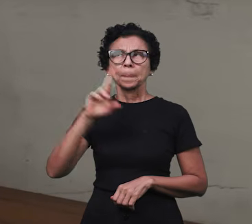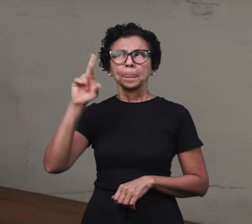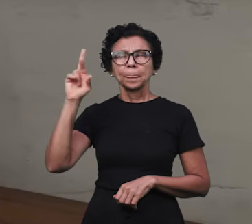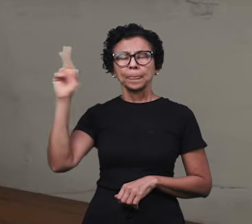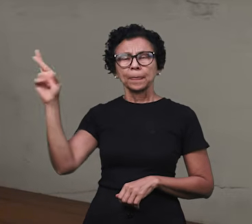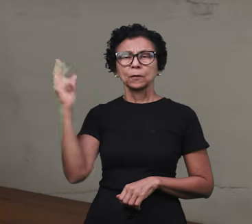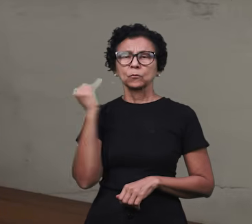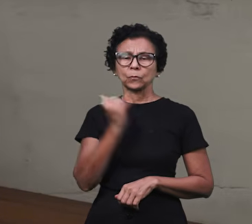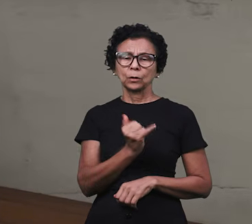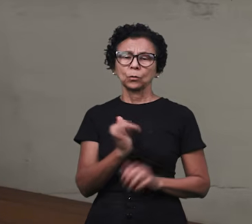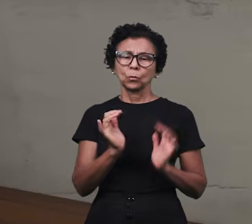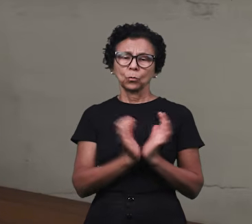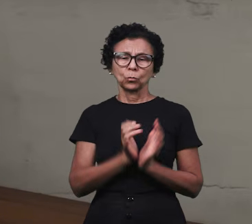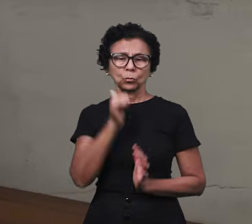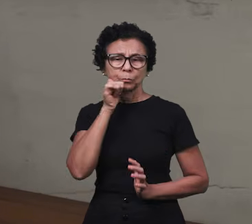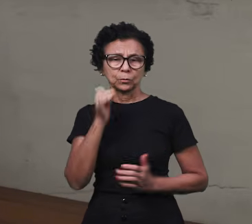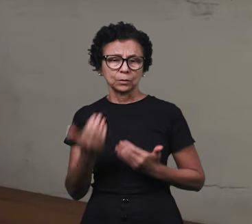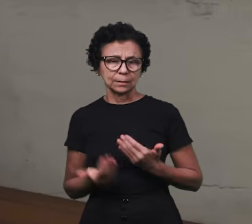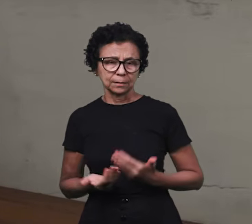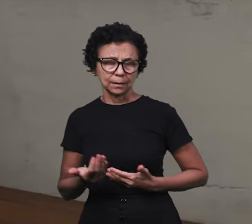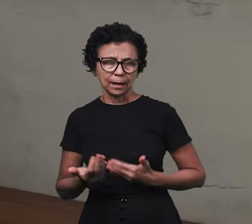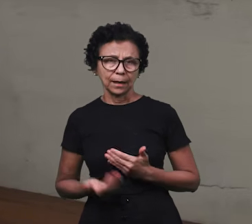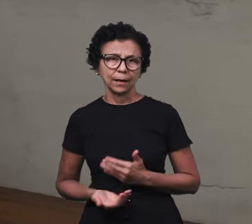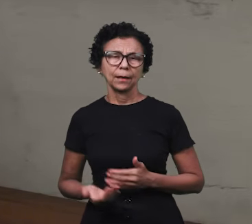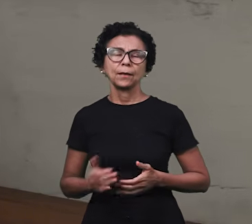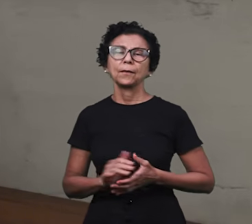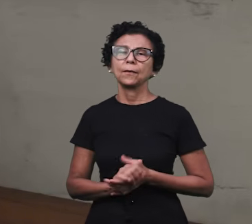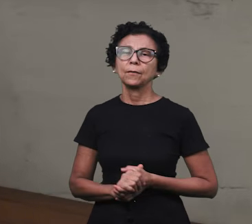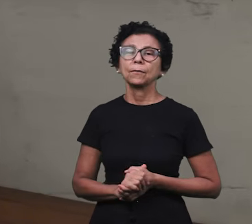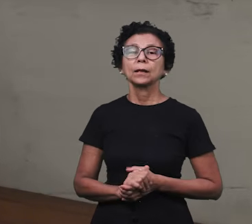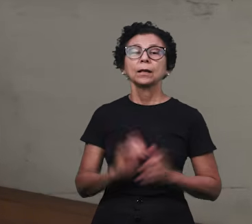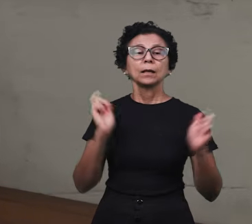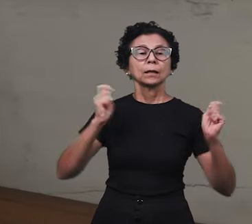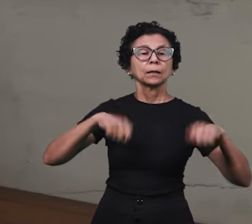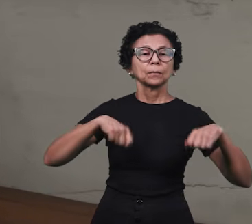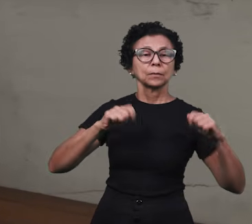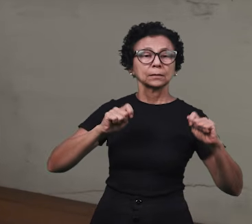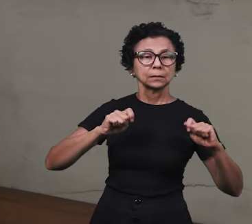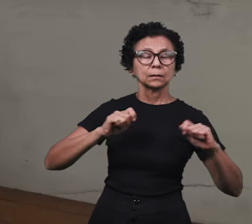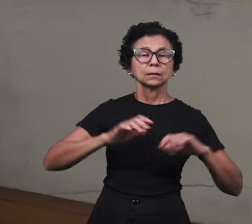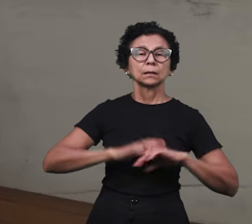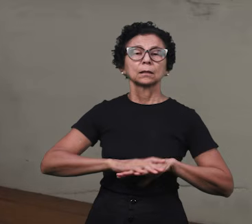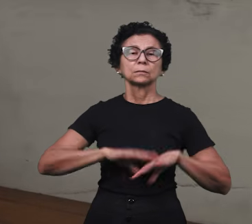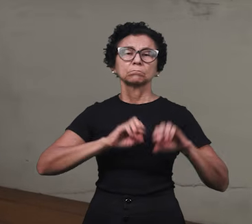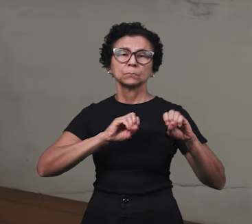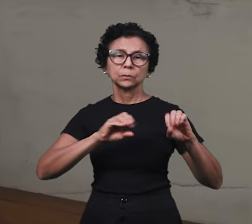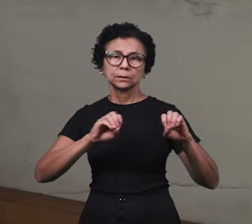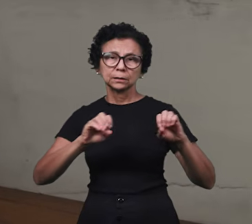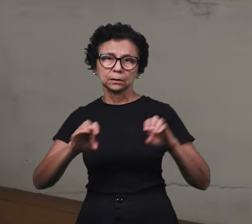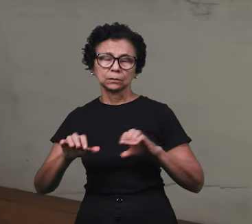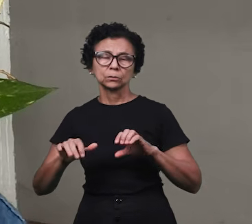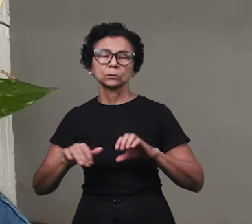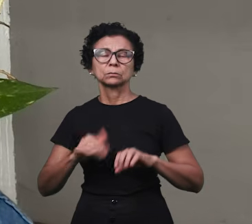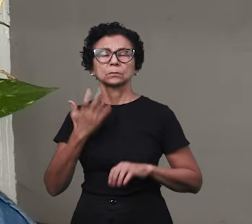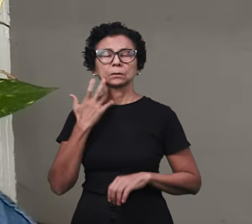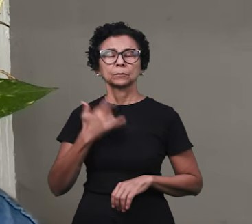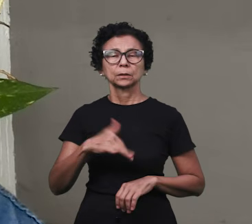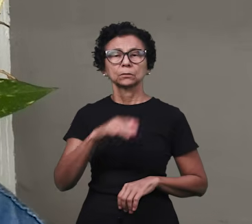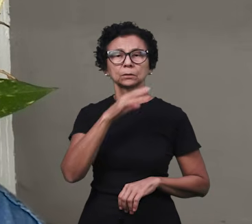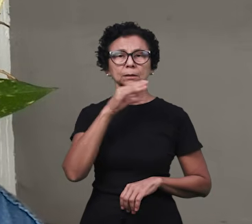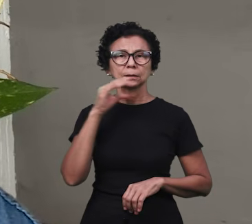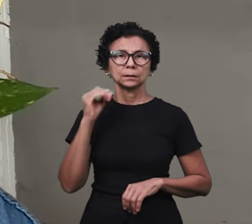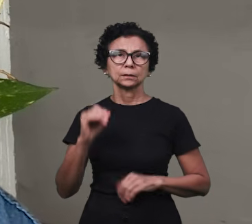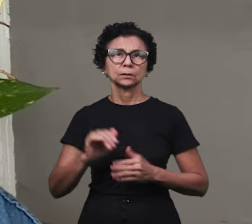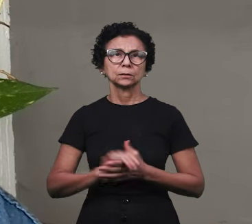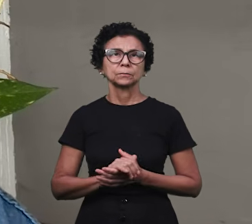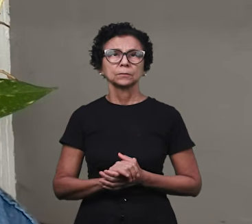e renovou a instrumentalidade, preparando cada professora para transmitir a palavra às novas gerações. Estes foram